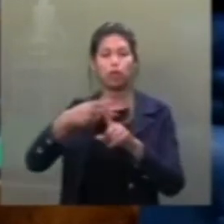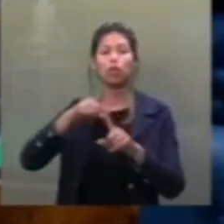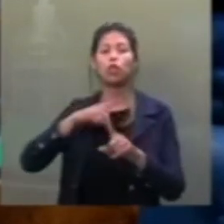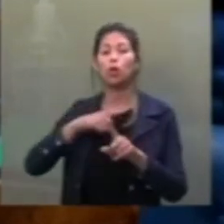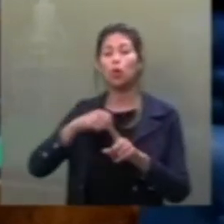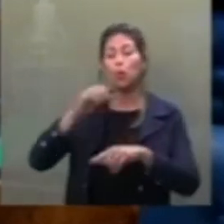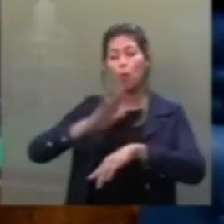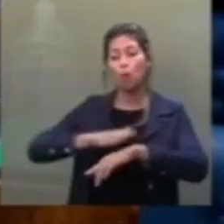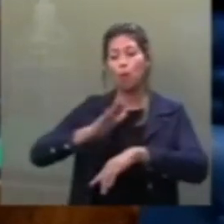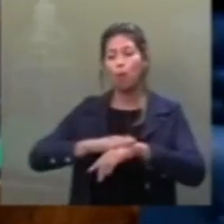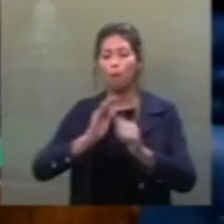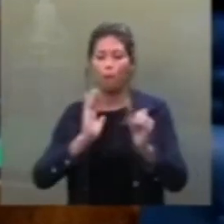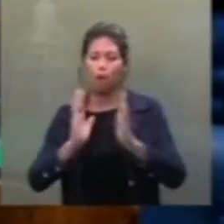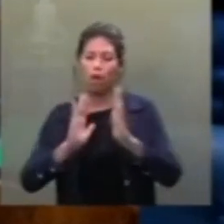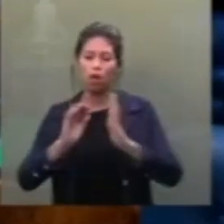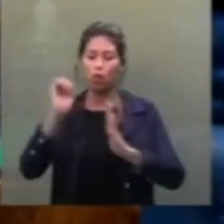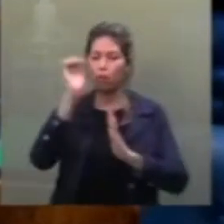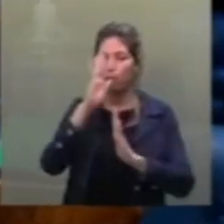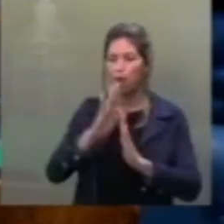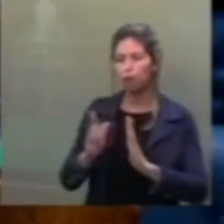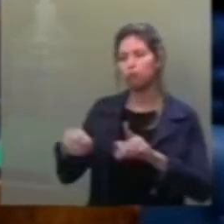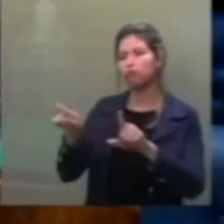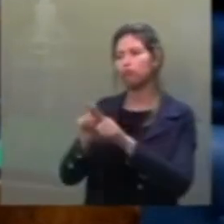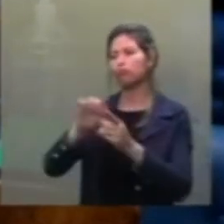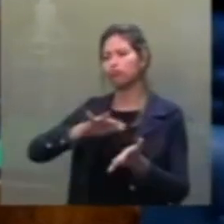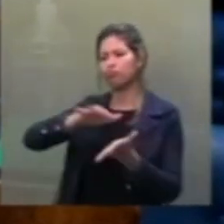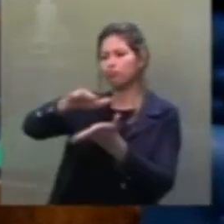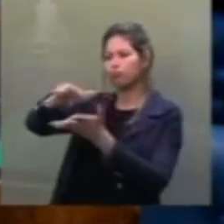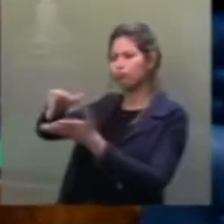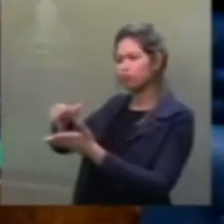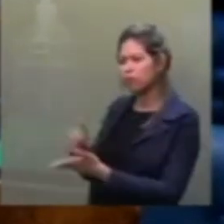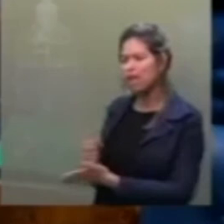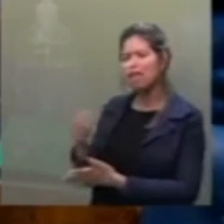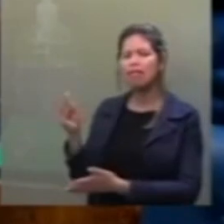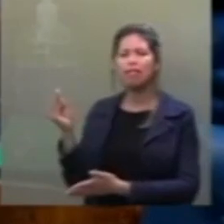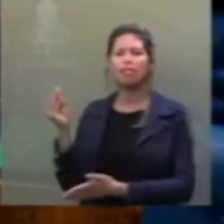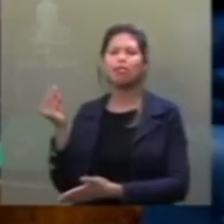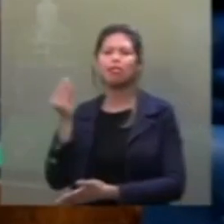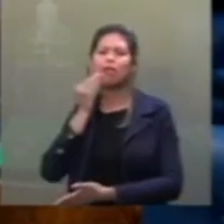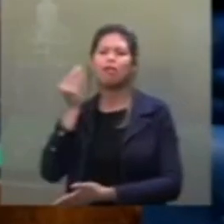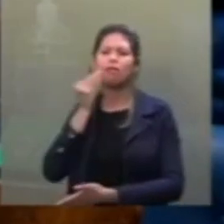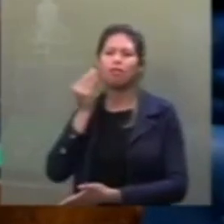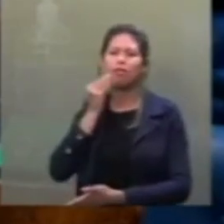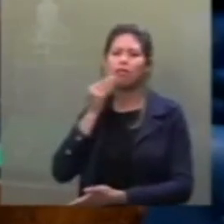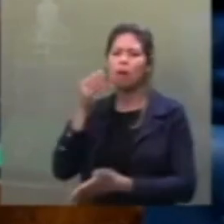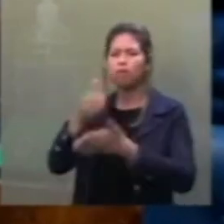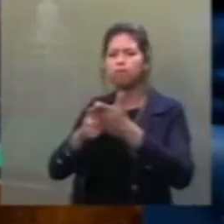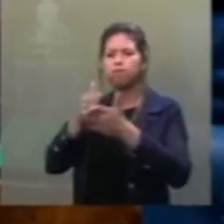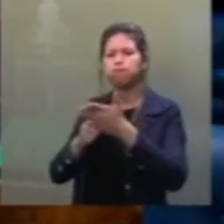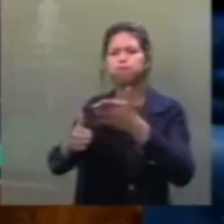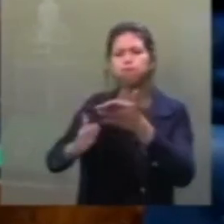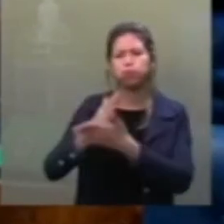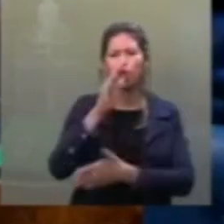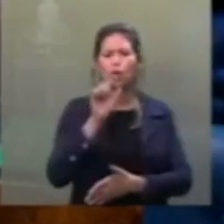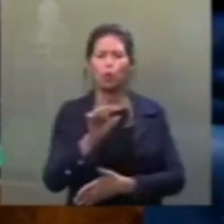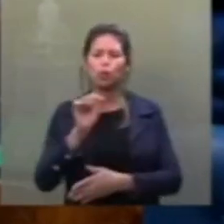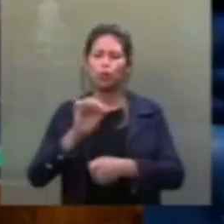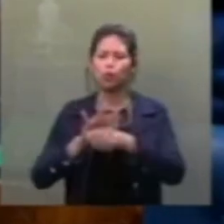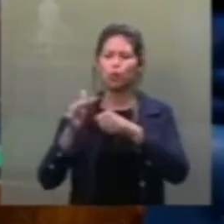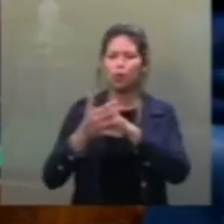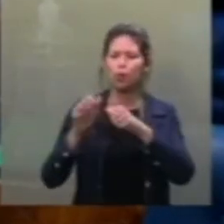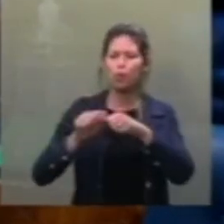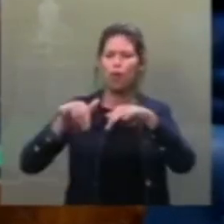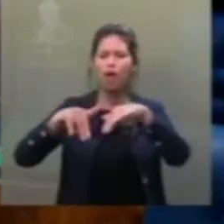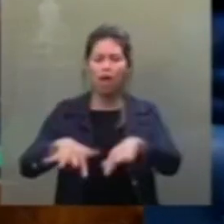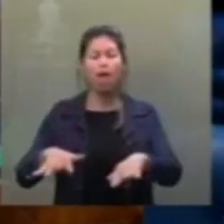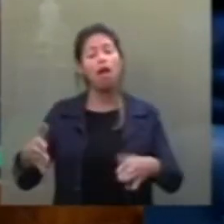o Brasil e o mundo busca o vencer a pandemia que este ano seja um ano de resultado um